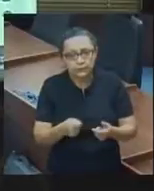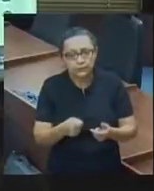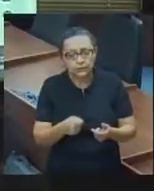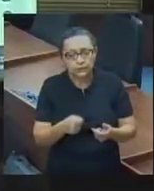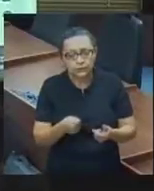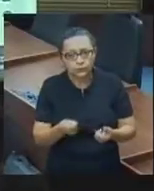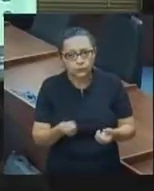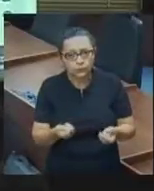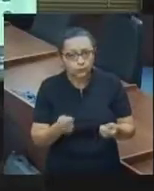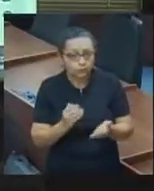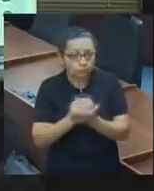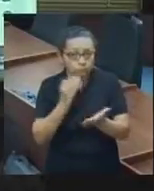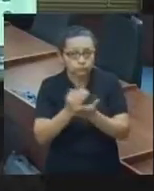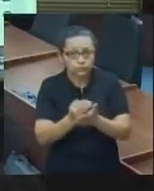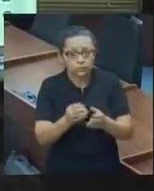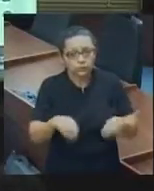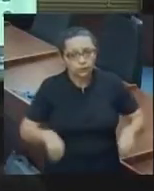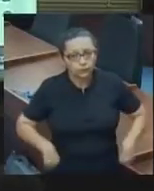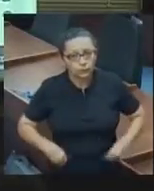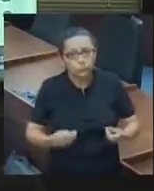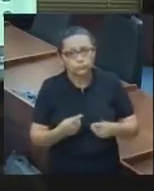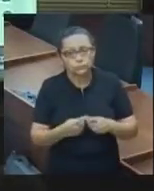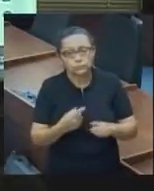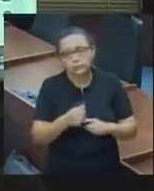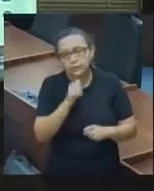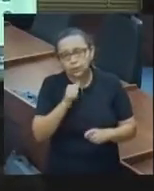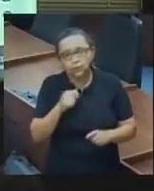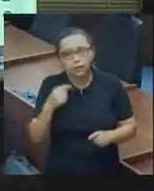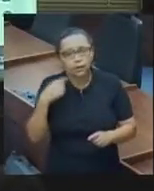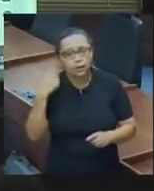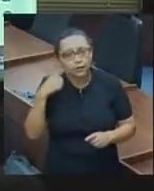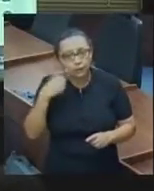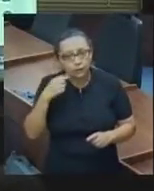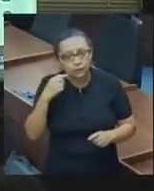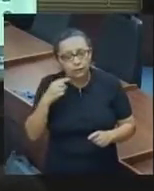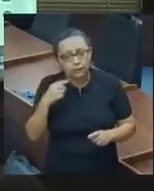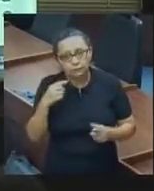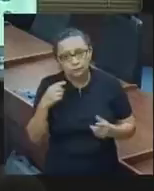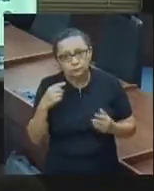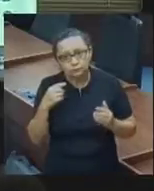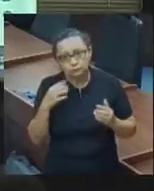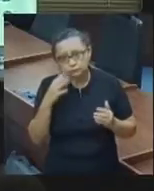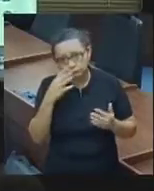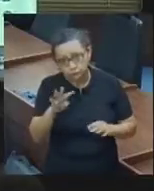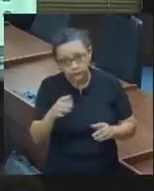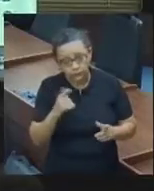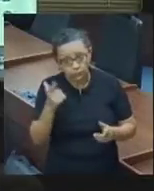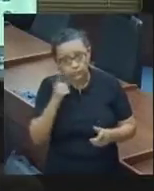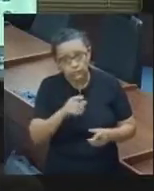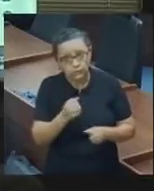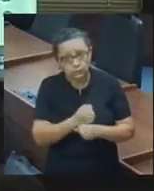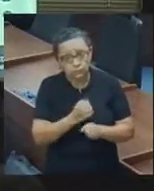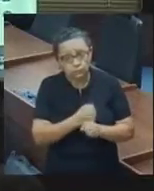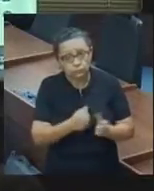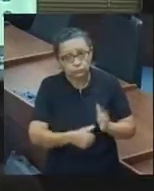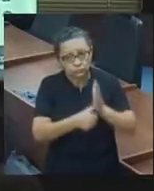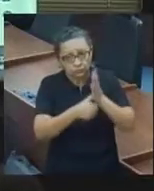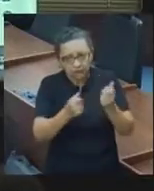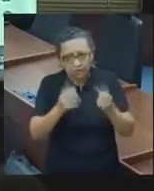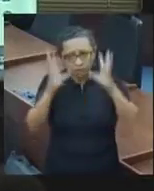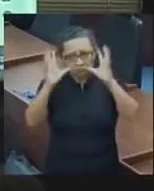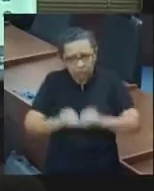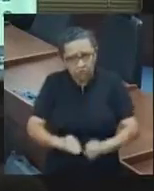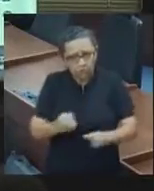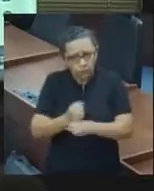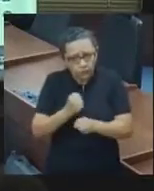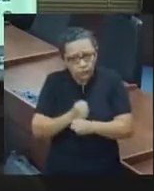em dvd então nós temos a procuradoria que não tem como construir elevador por segundo andar o certo é o que é derrubar o prédio e